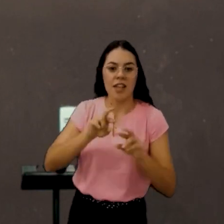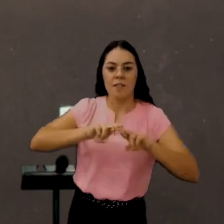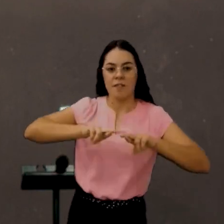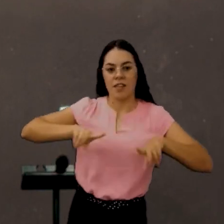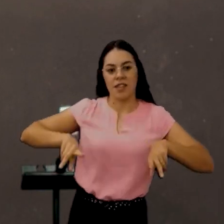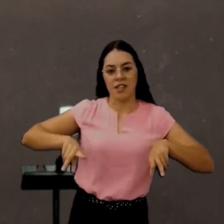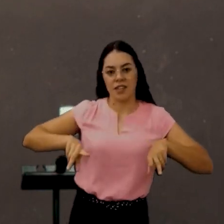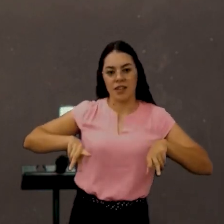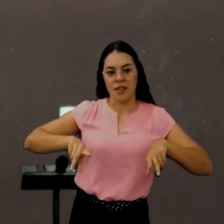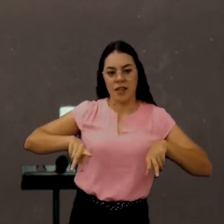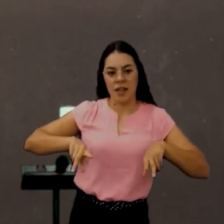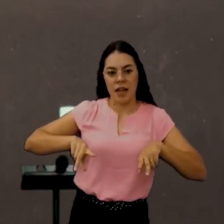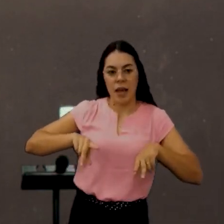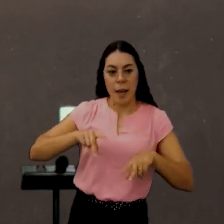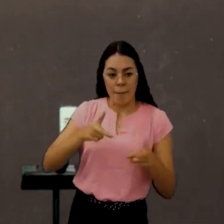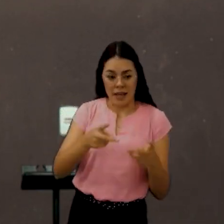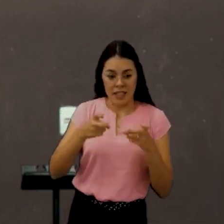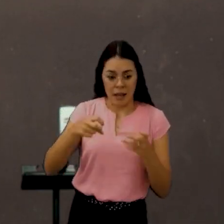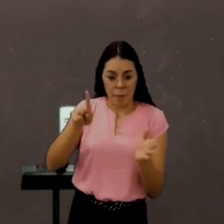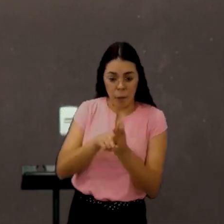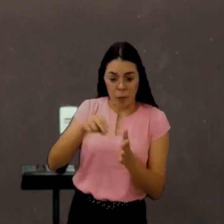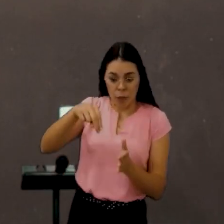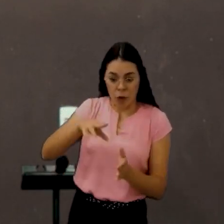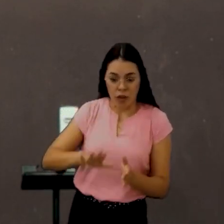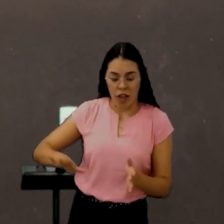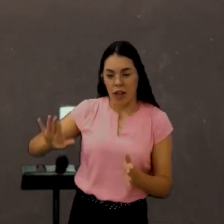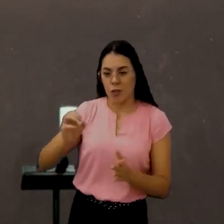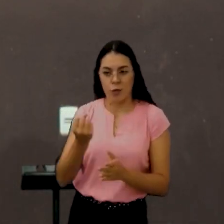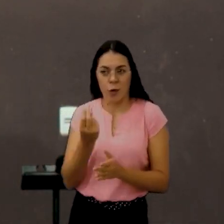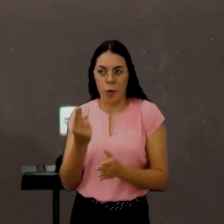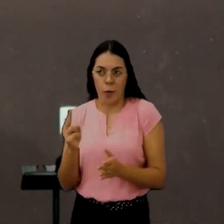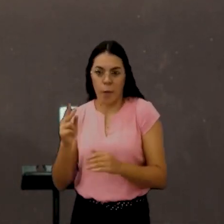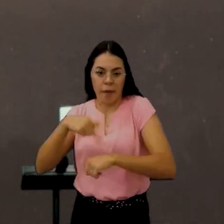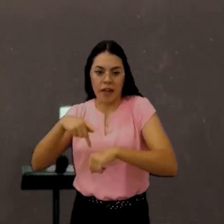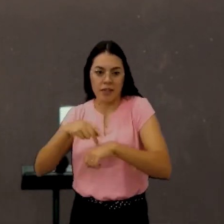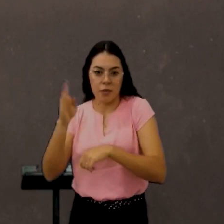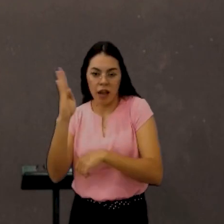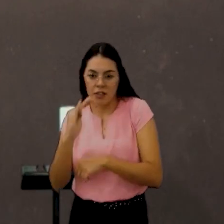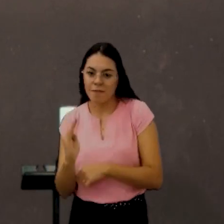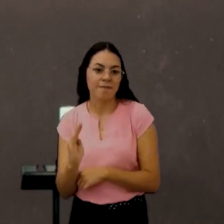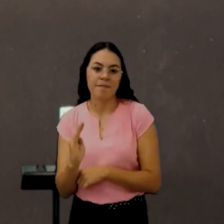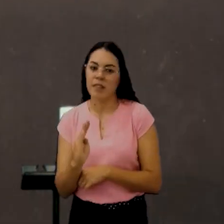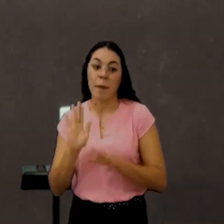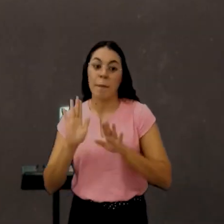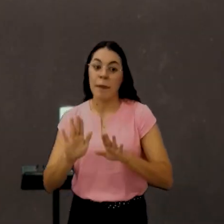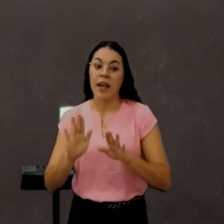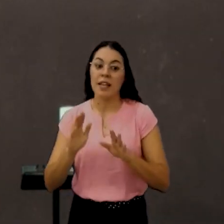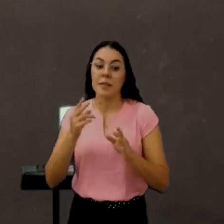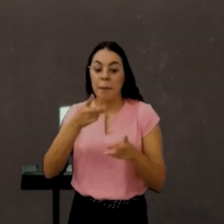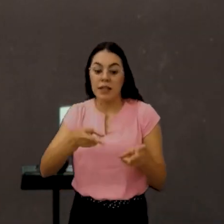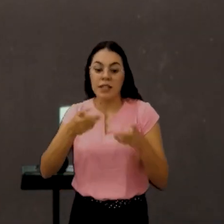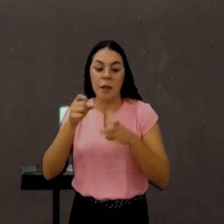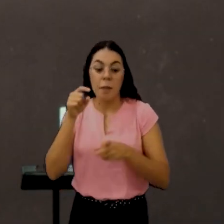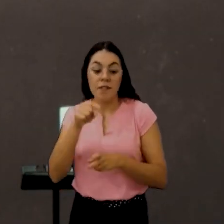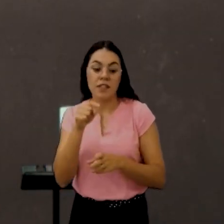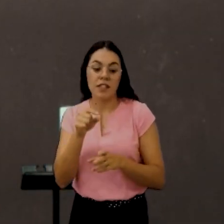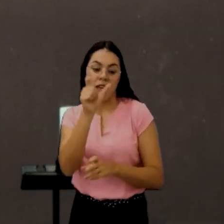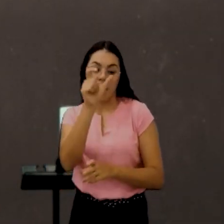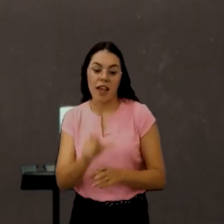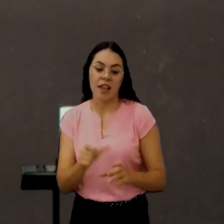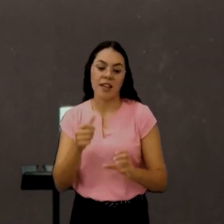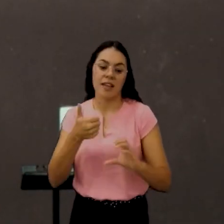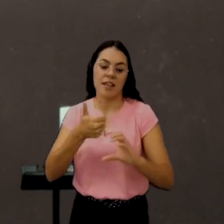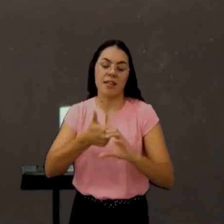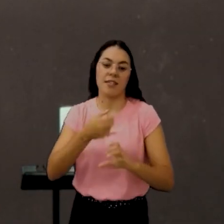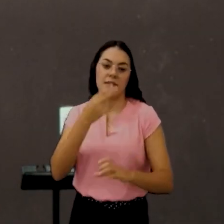Elas não vão perceber que você é nordestino ou brasileiro, mas elas vão perceber que você é cristão. de que você é